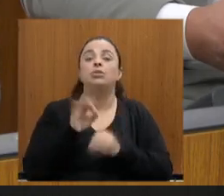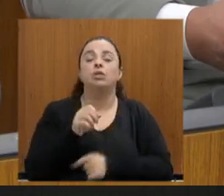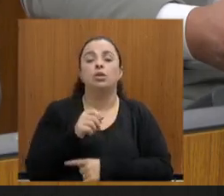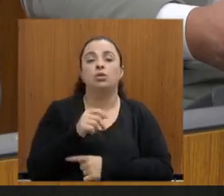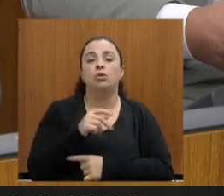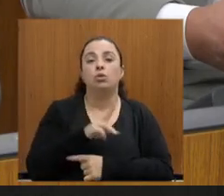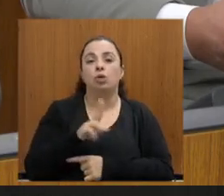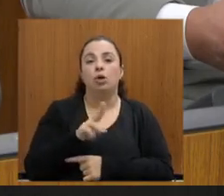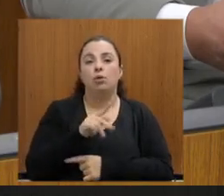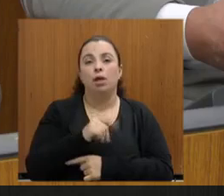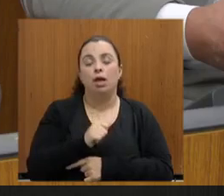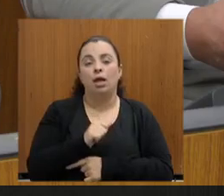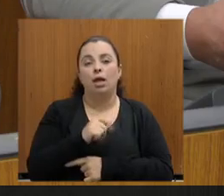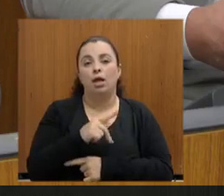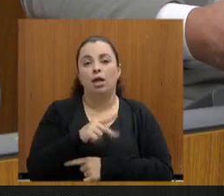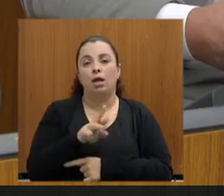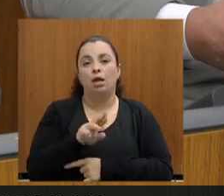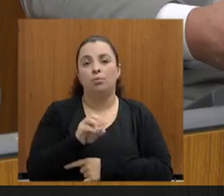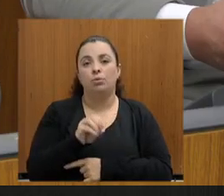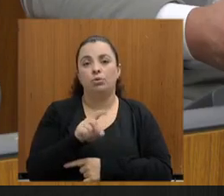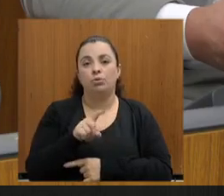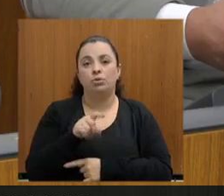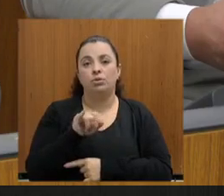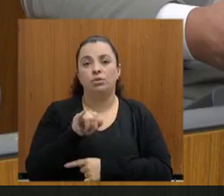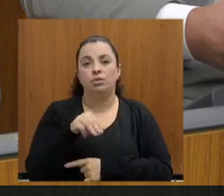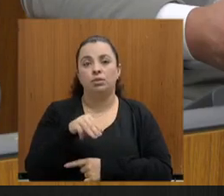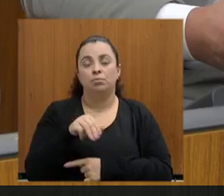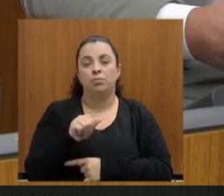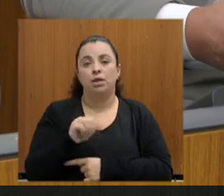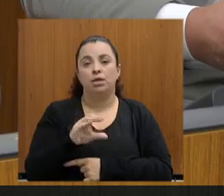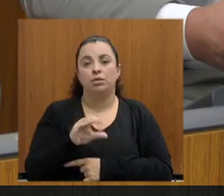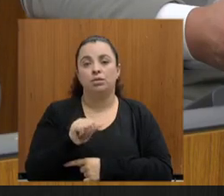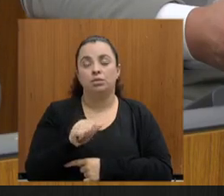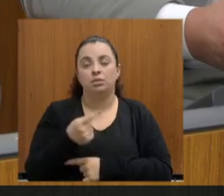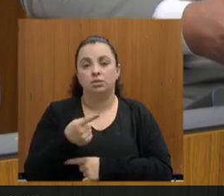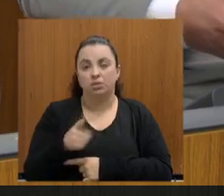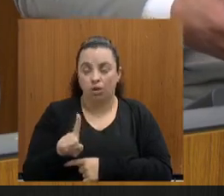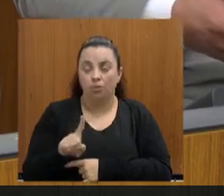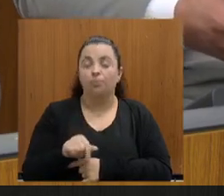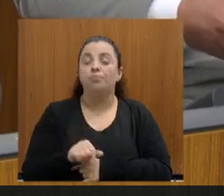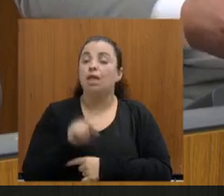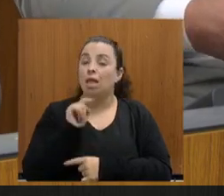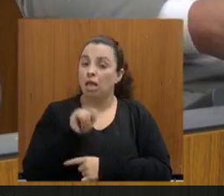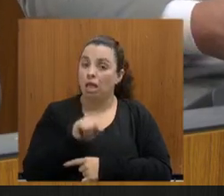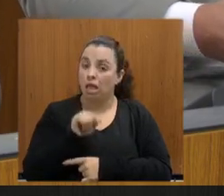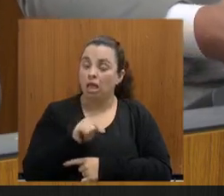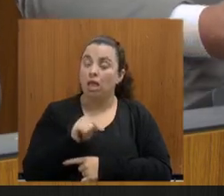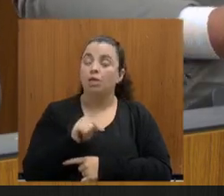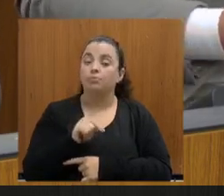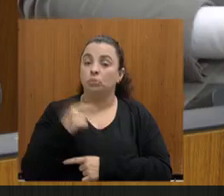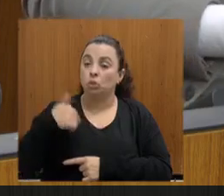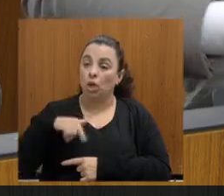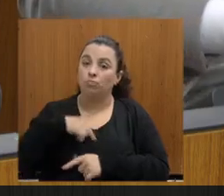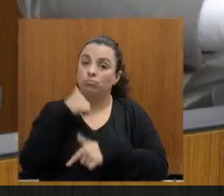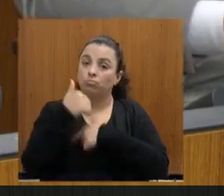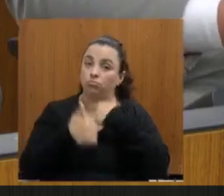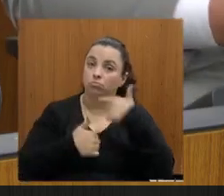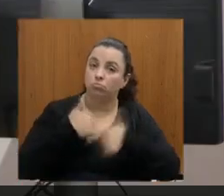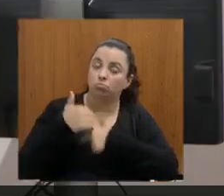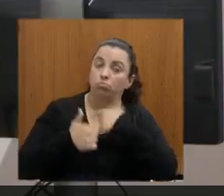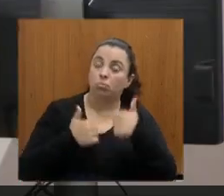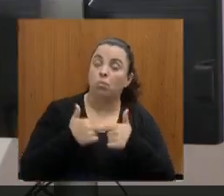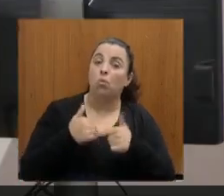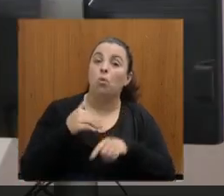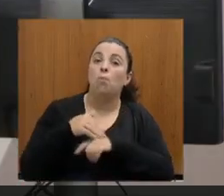é como eu comentei na apresentação nós estamos trabalhando muito com o maior